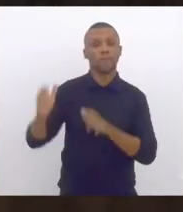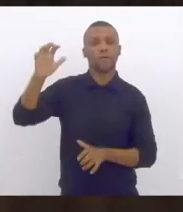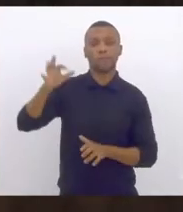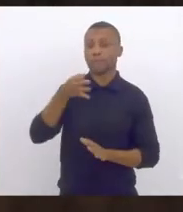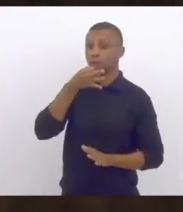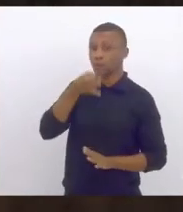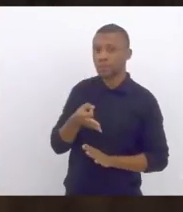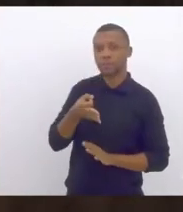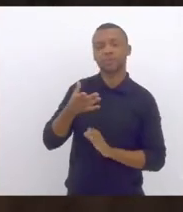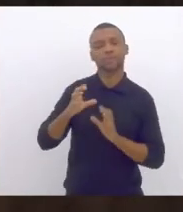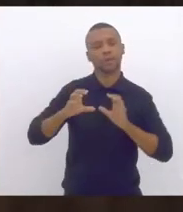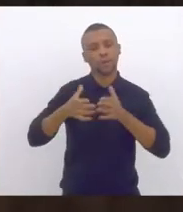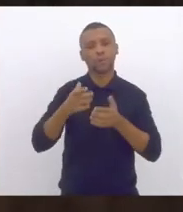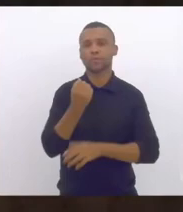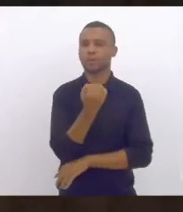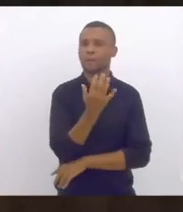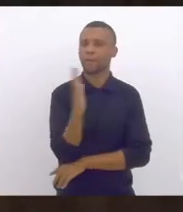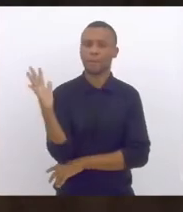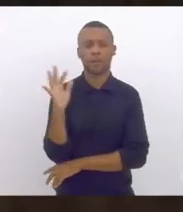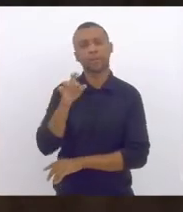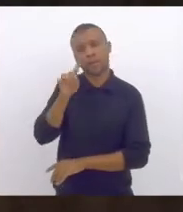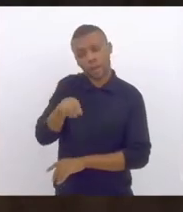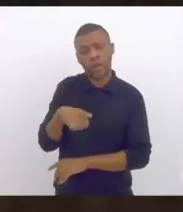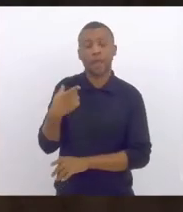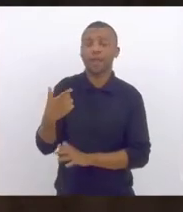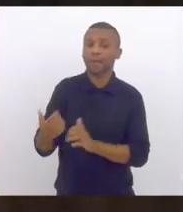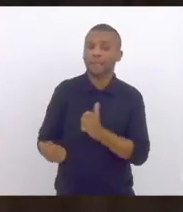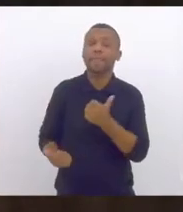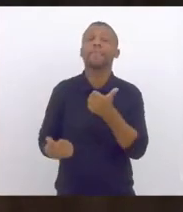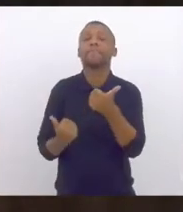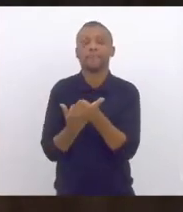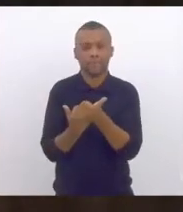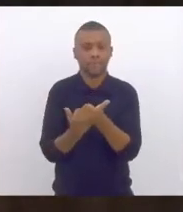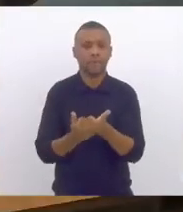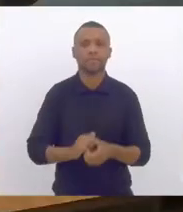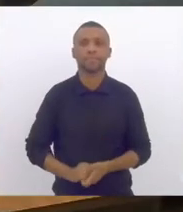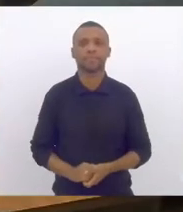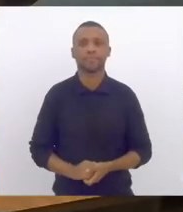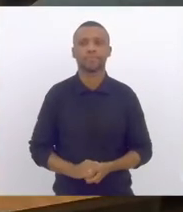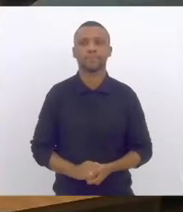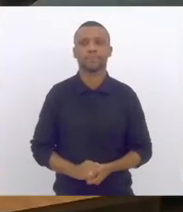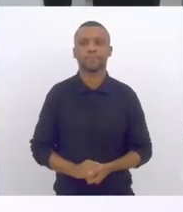da Comissão de Meio Ambiente, como não podia ser diferente, é favorável.